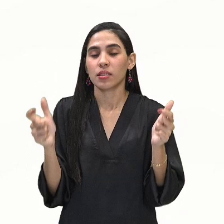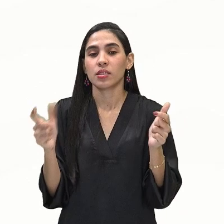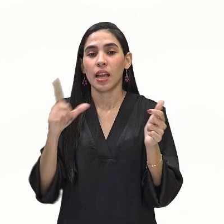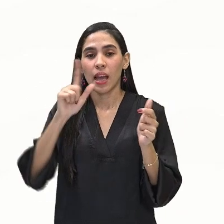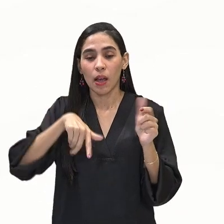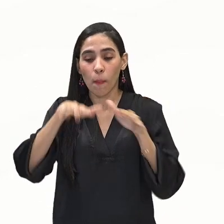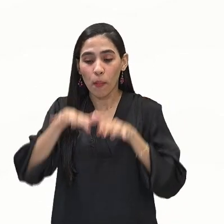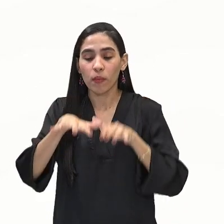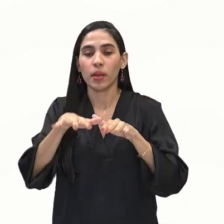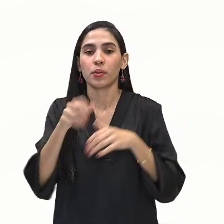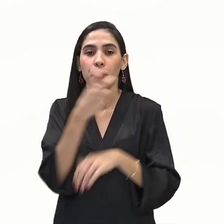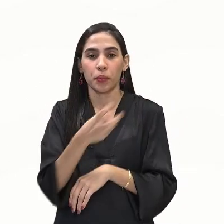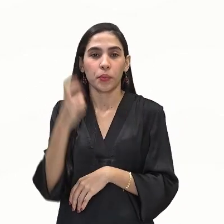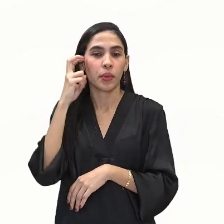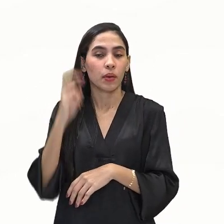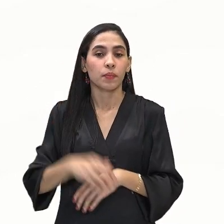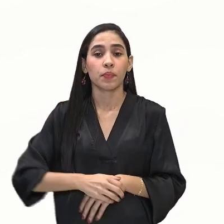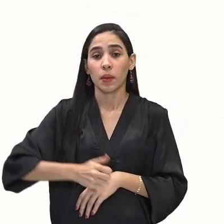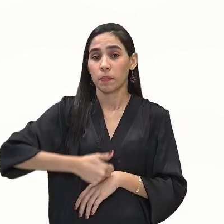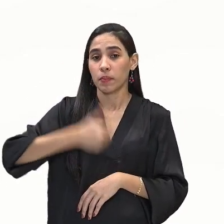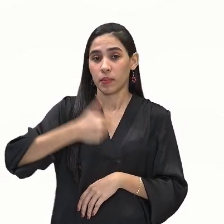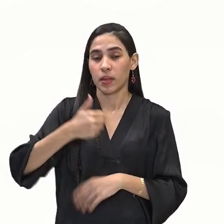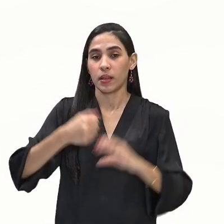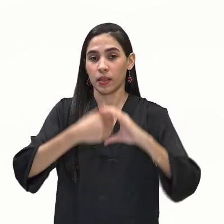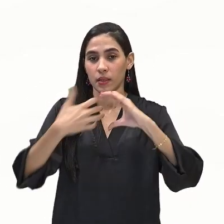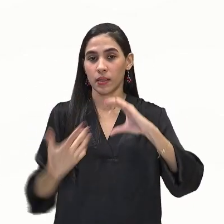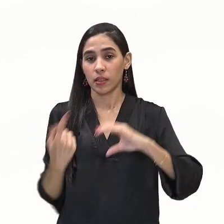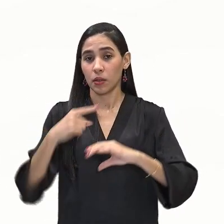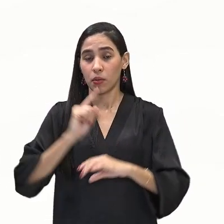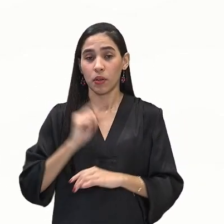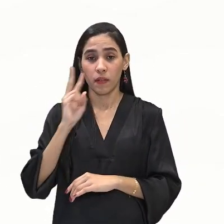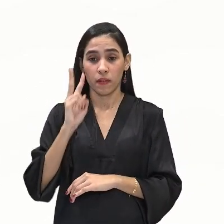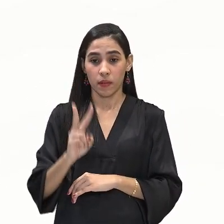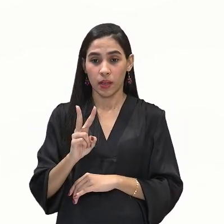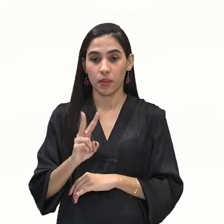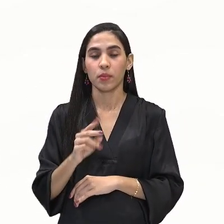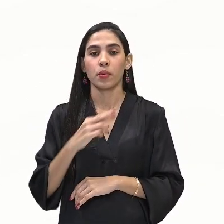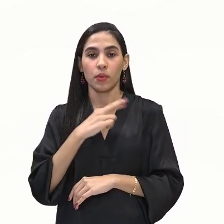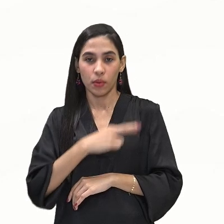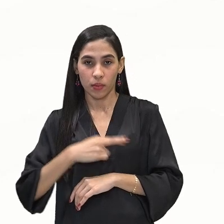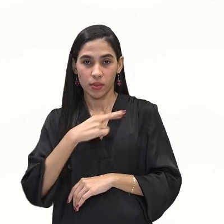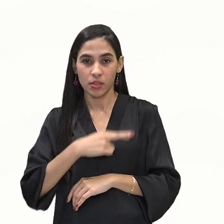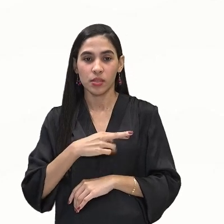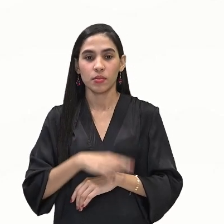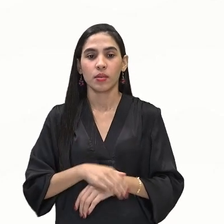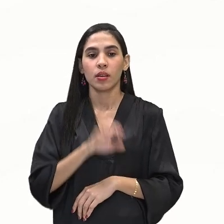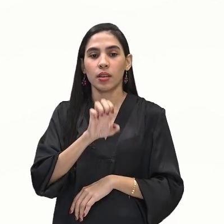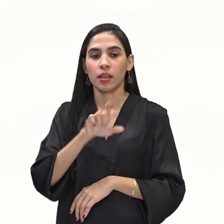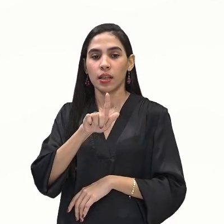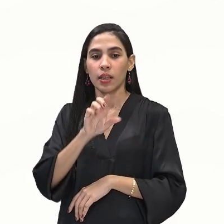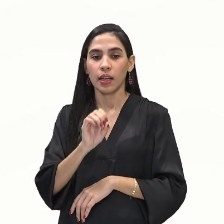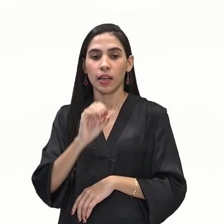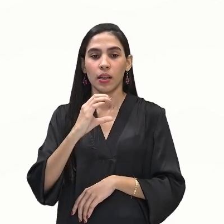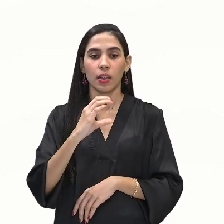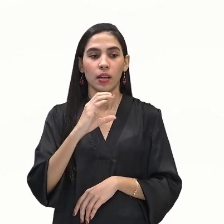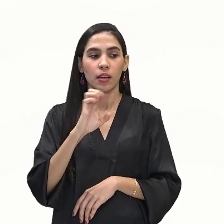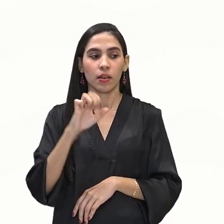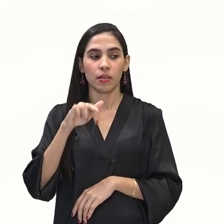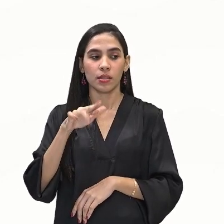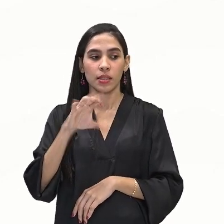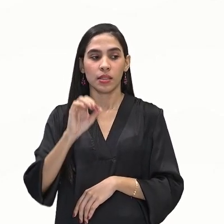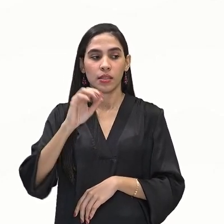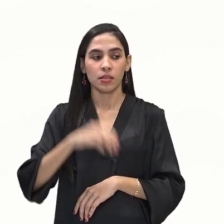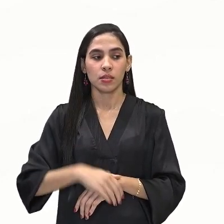cultural. Então, a primeira característica que nós observamos do romantismo é o